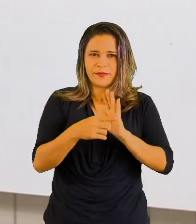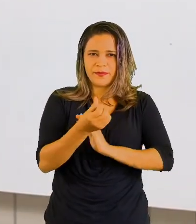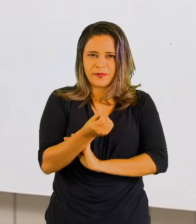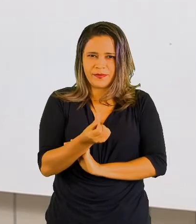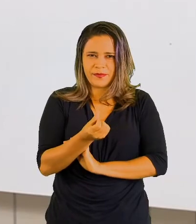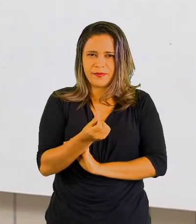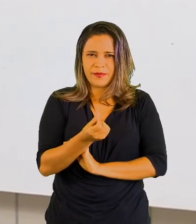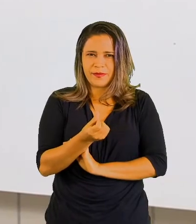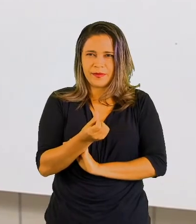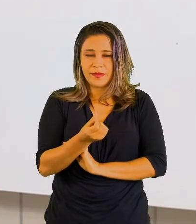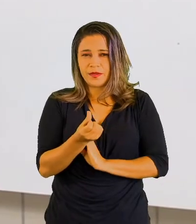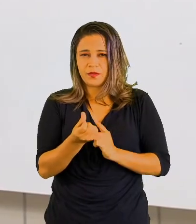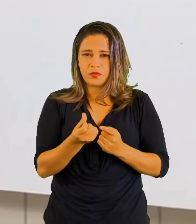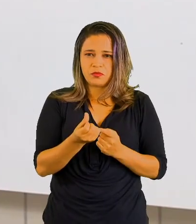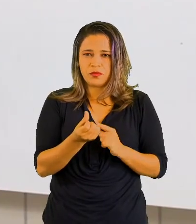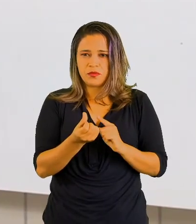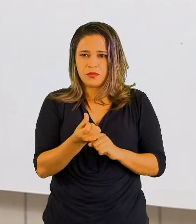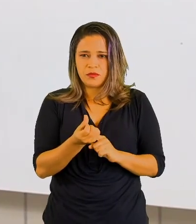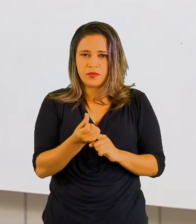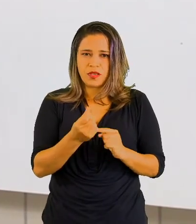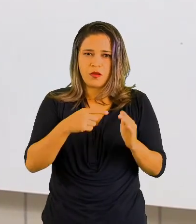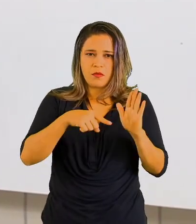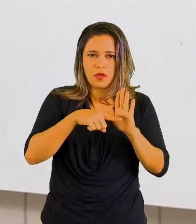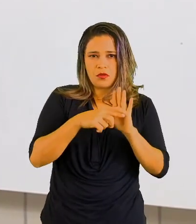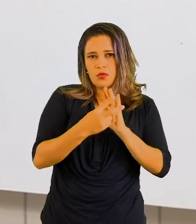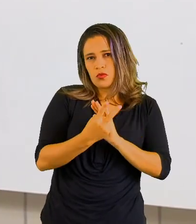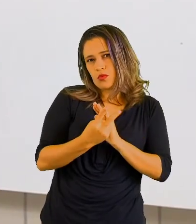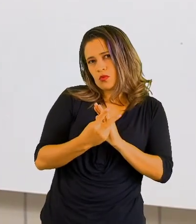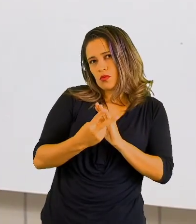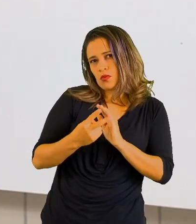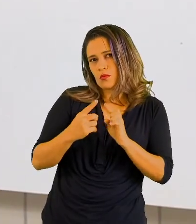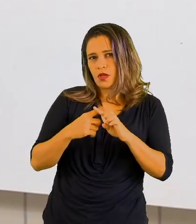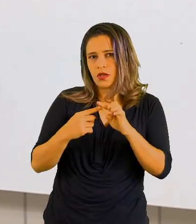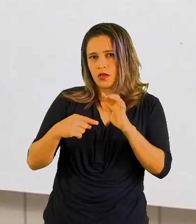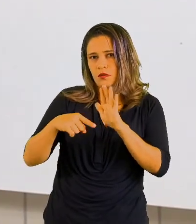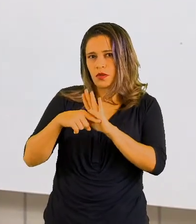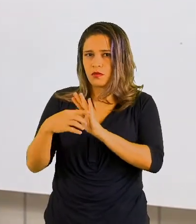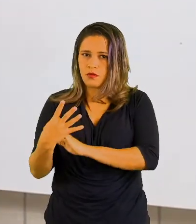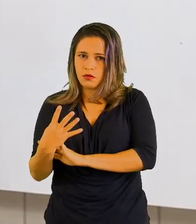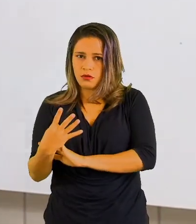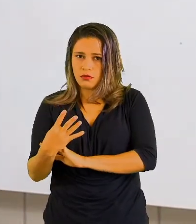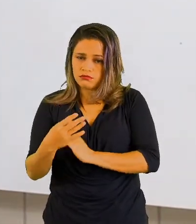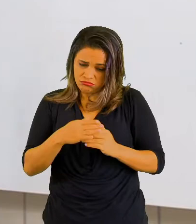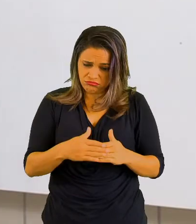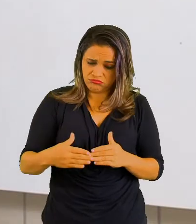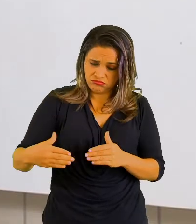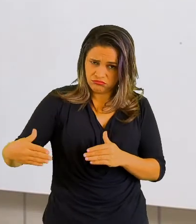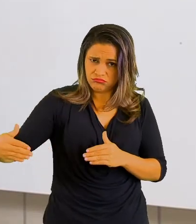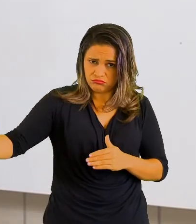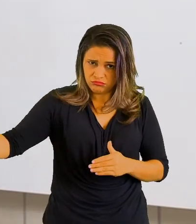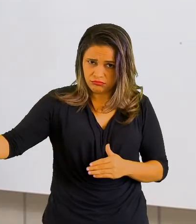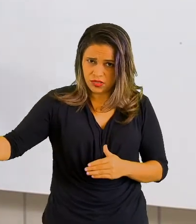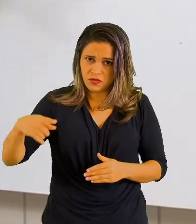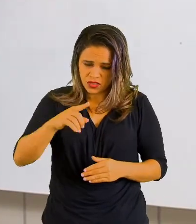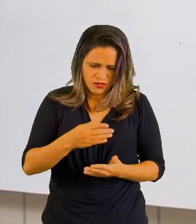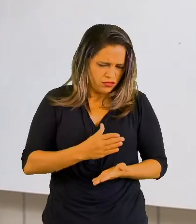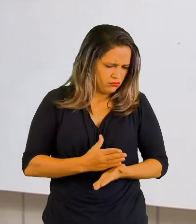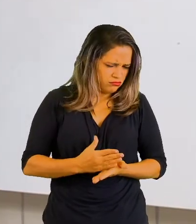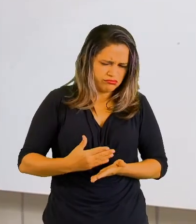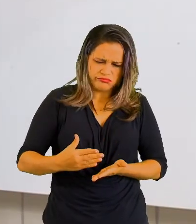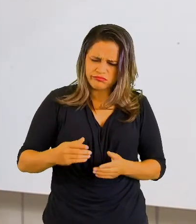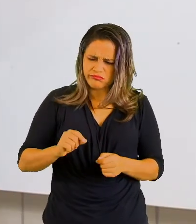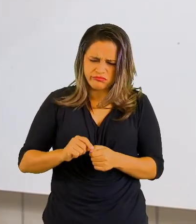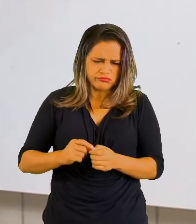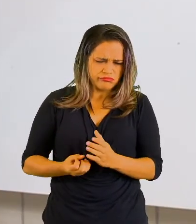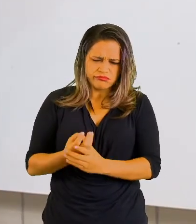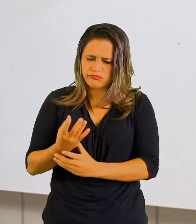vai ser menos 2 mais menos 4 e assim sucessivamente. Você vai construindo a sequência. É uma sequência